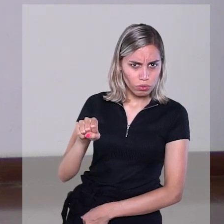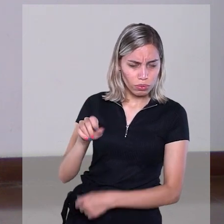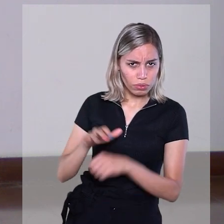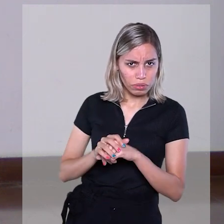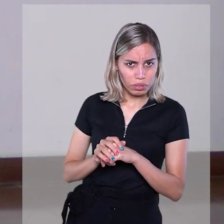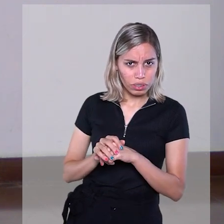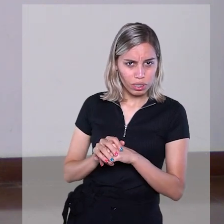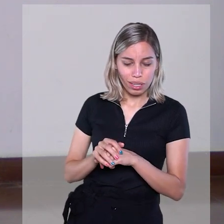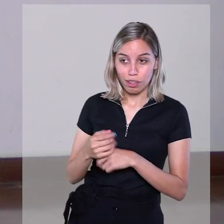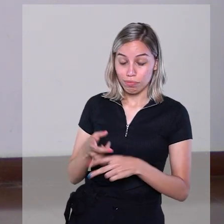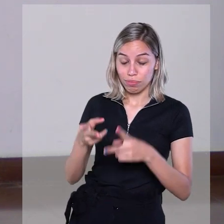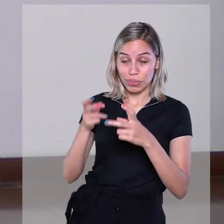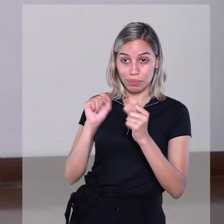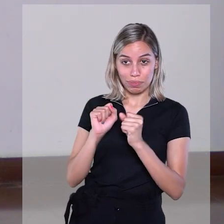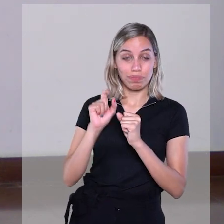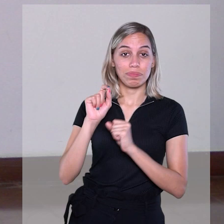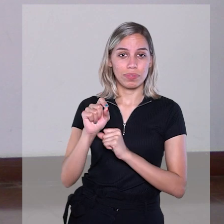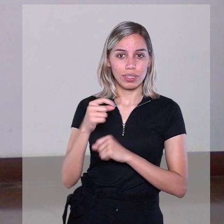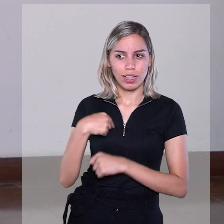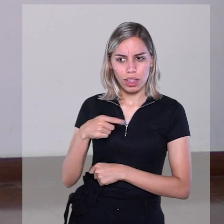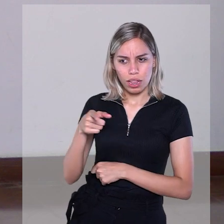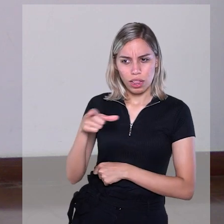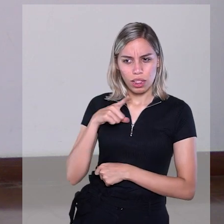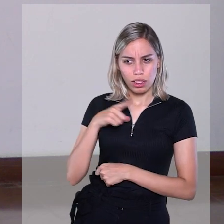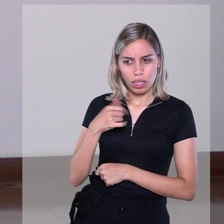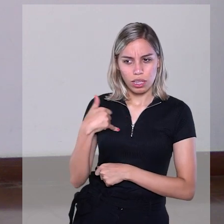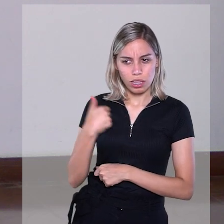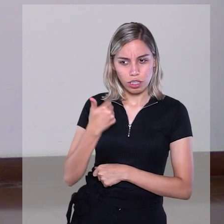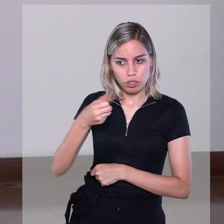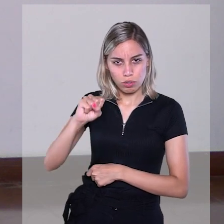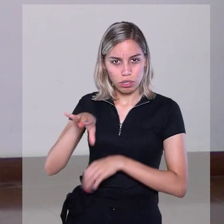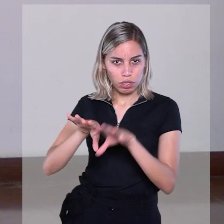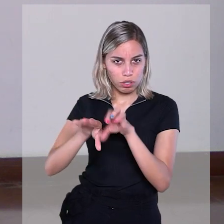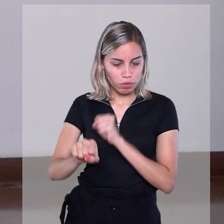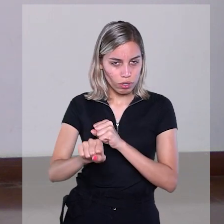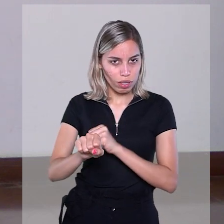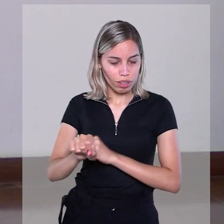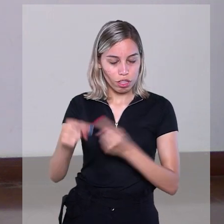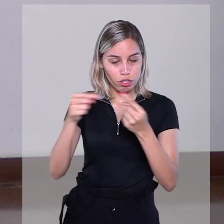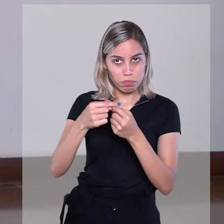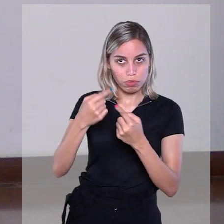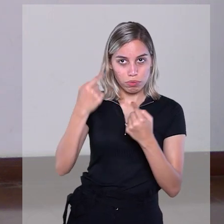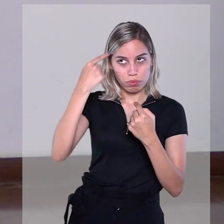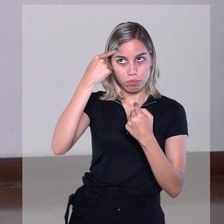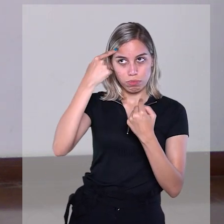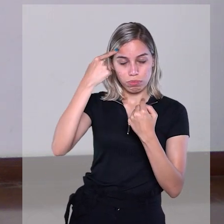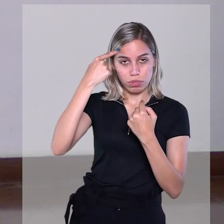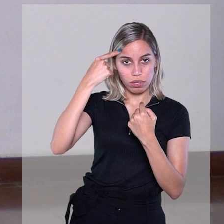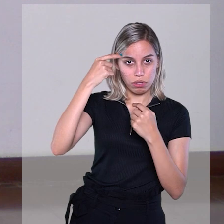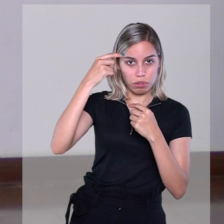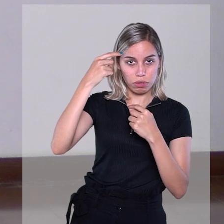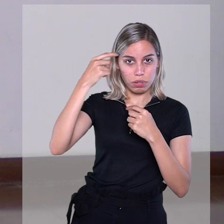Isso mais as dores diárias que eu sofria, e mais o processo todo de tentar encontrar